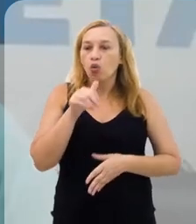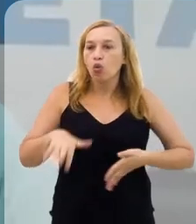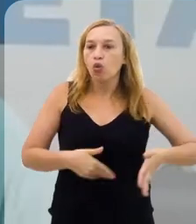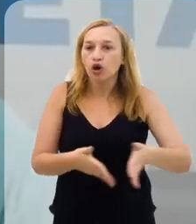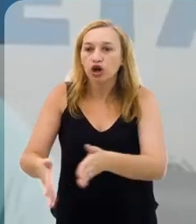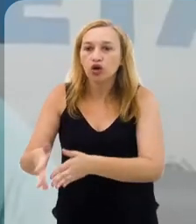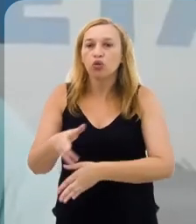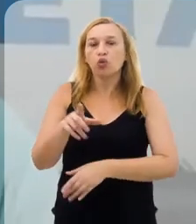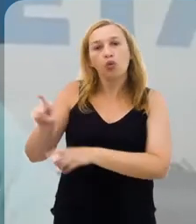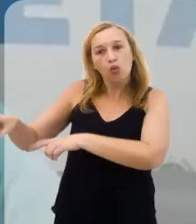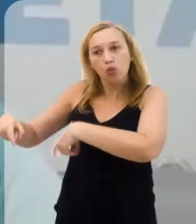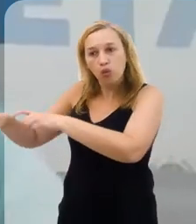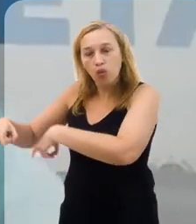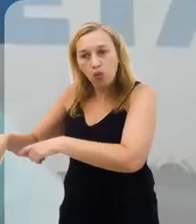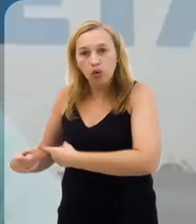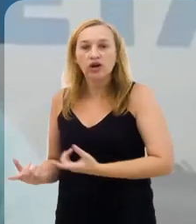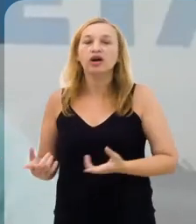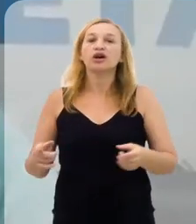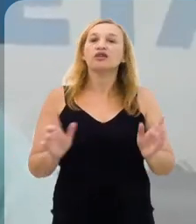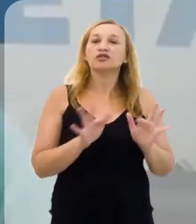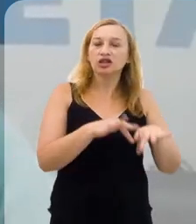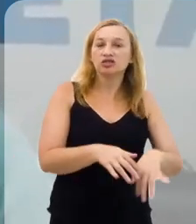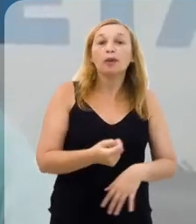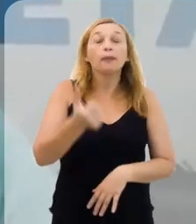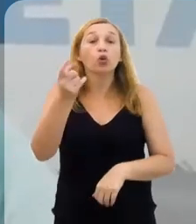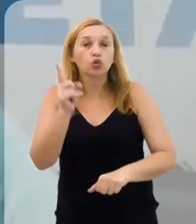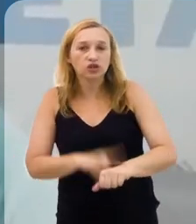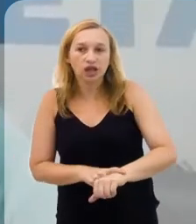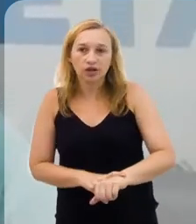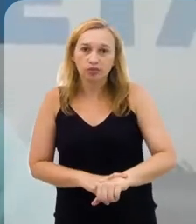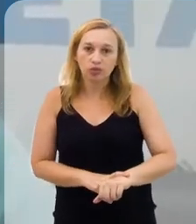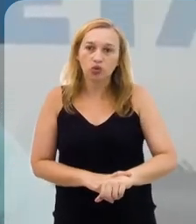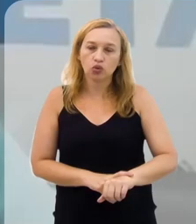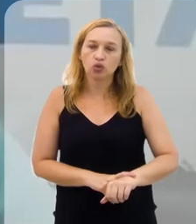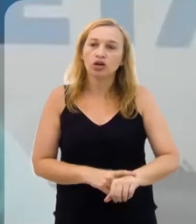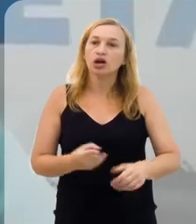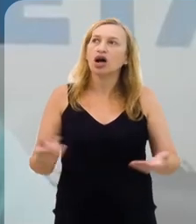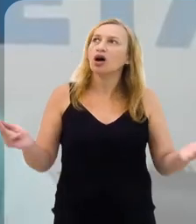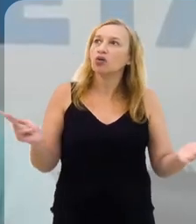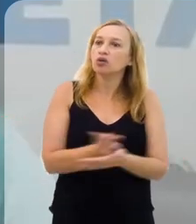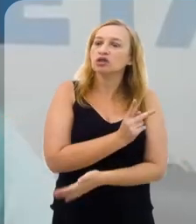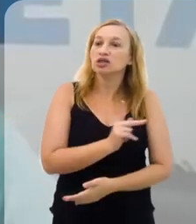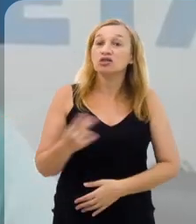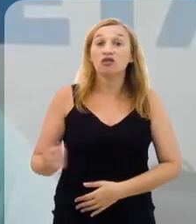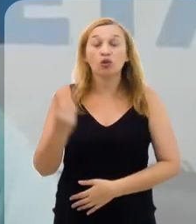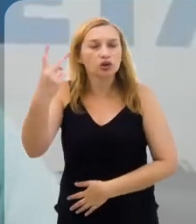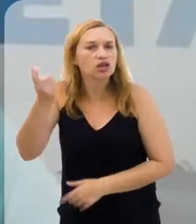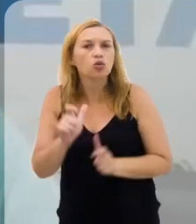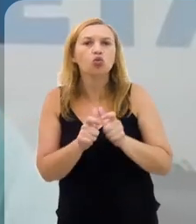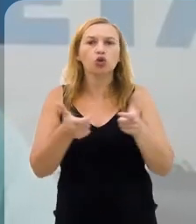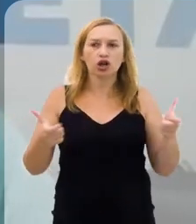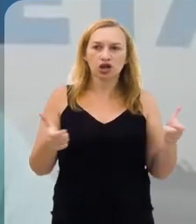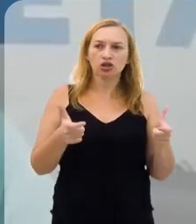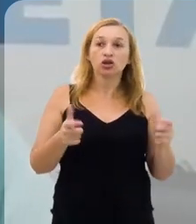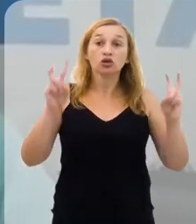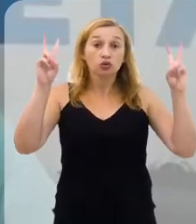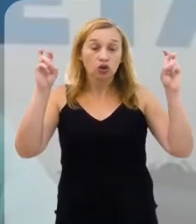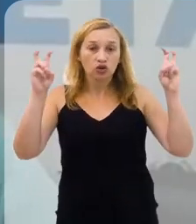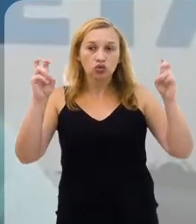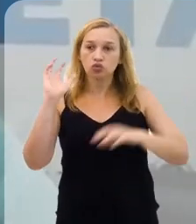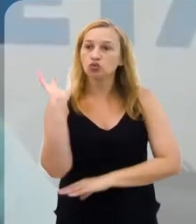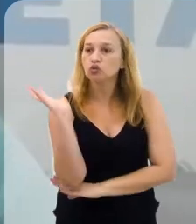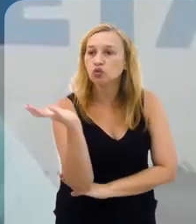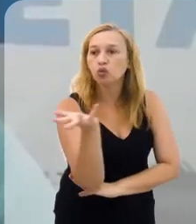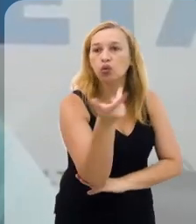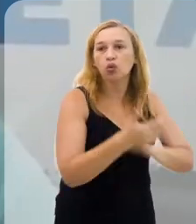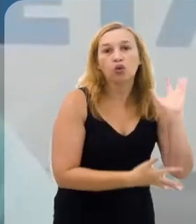tem o Rio Rural, que nós tivemos, se encerrou há pouco tempo, em que ocorreu uma